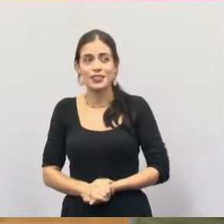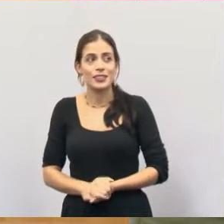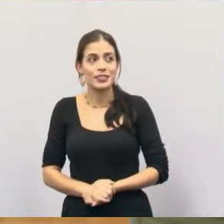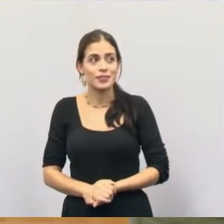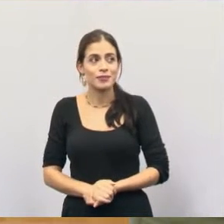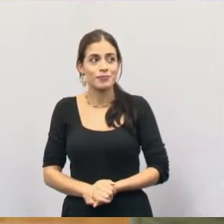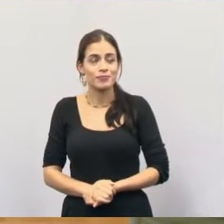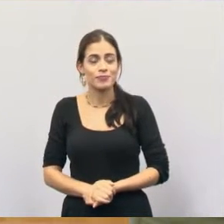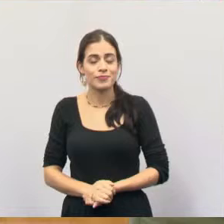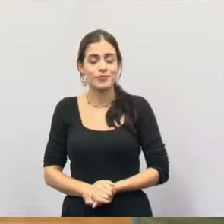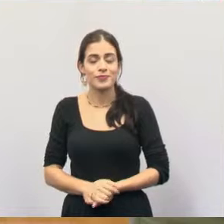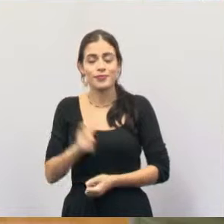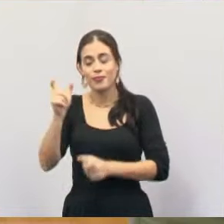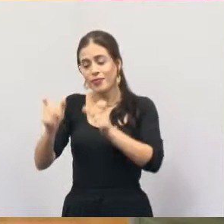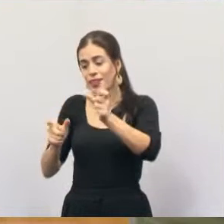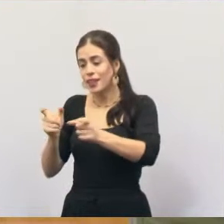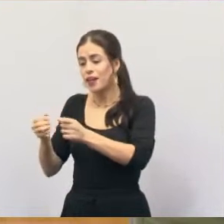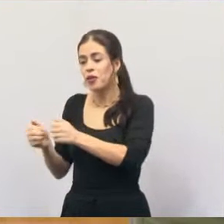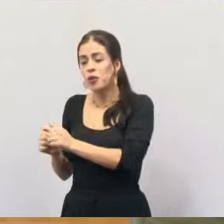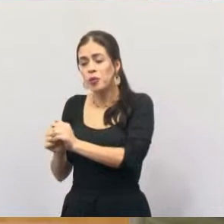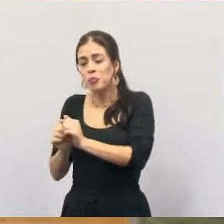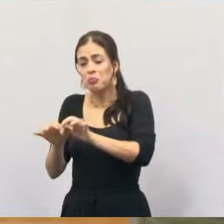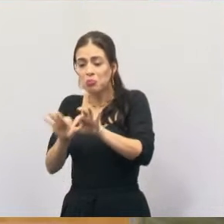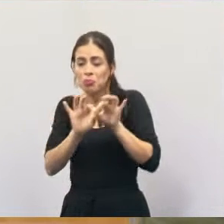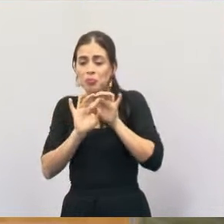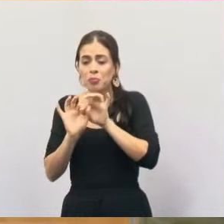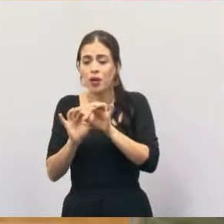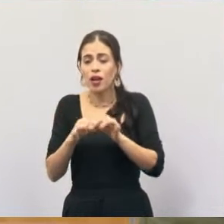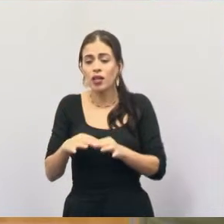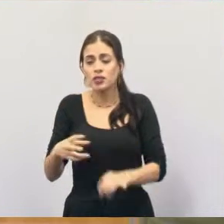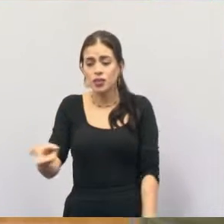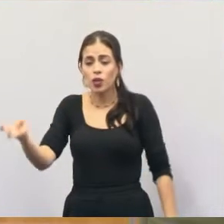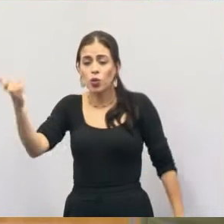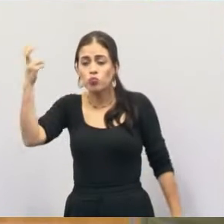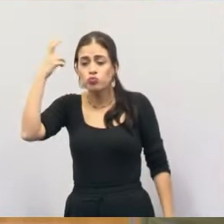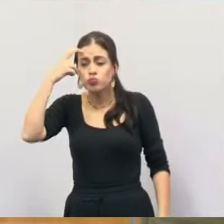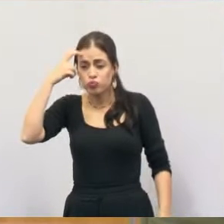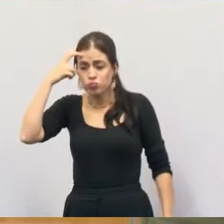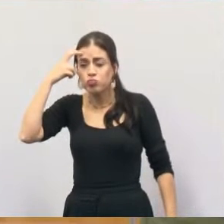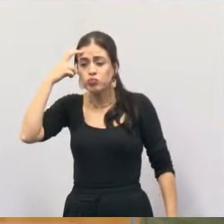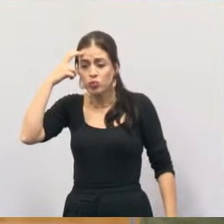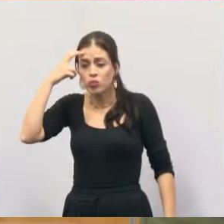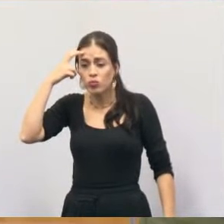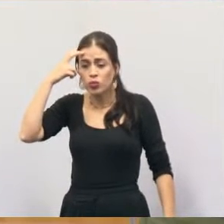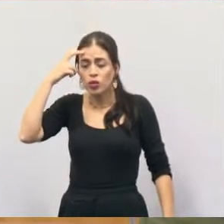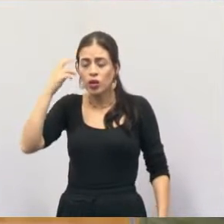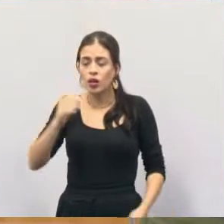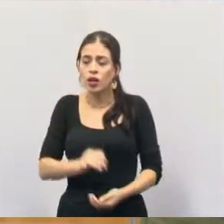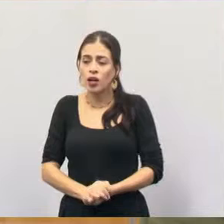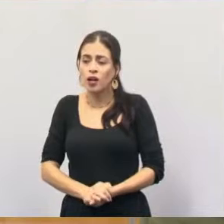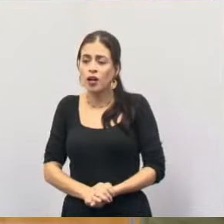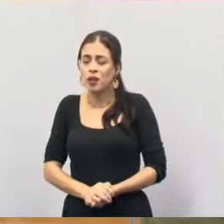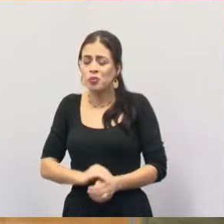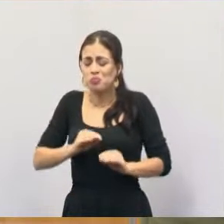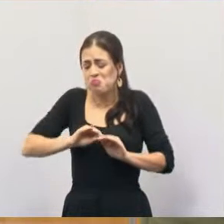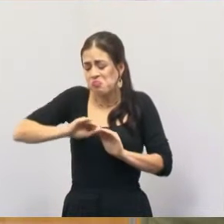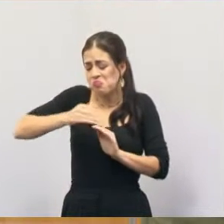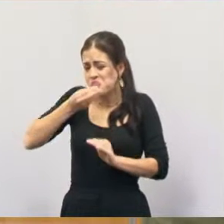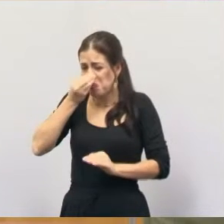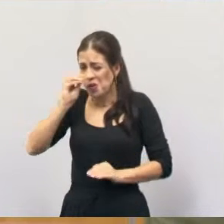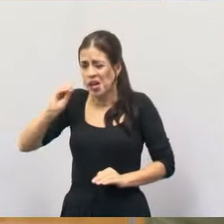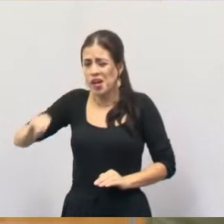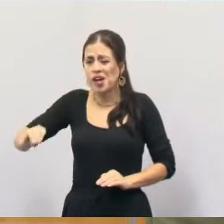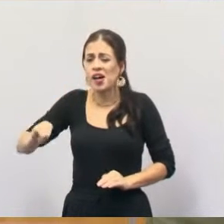que infelizmente muitas vezes são deixados de lado e com isso não são valorizados. Então esperamos com